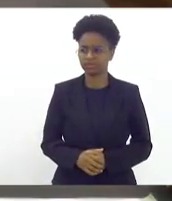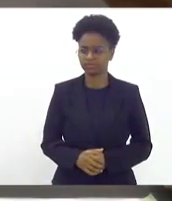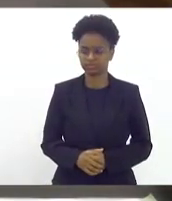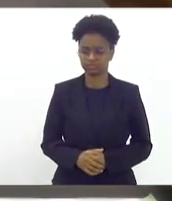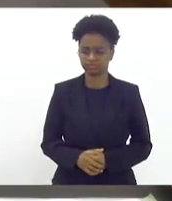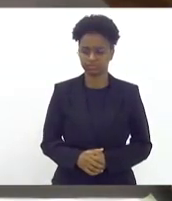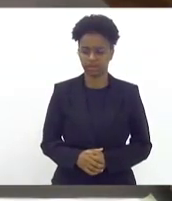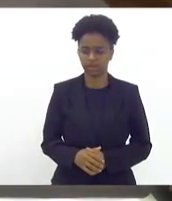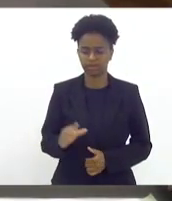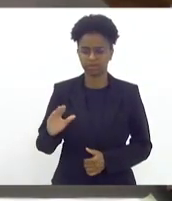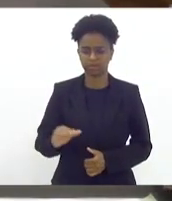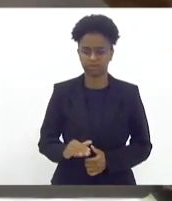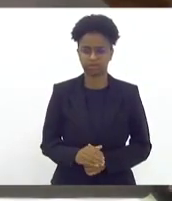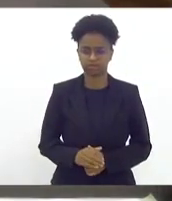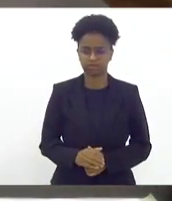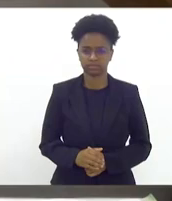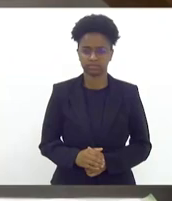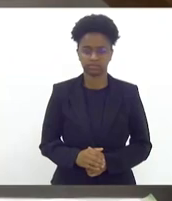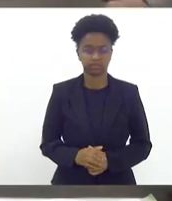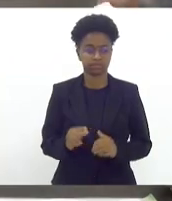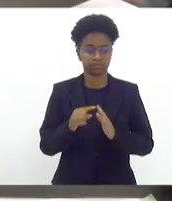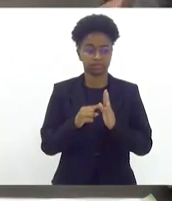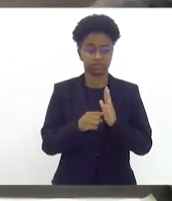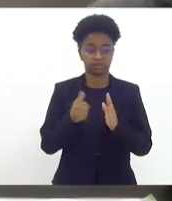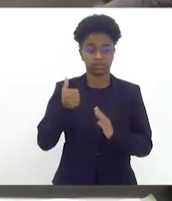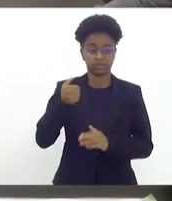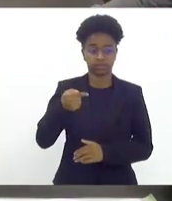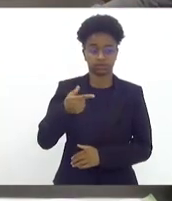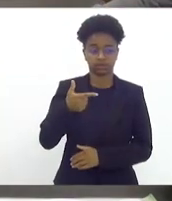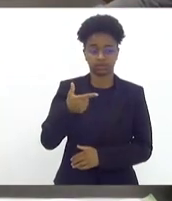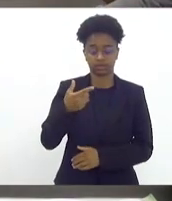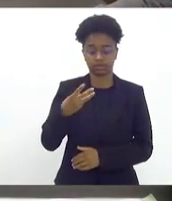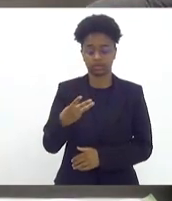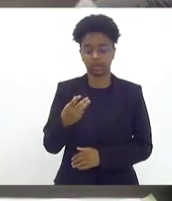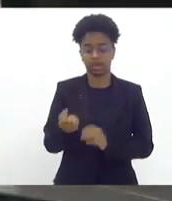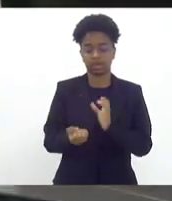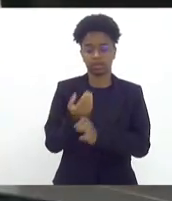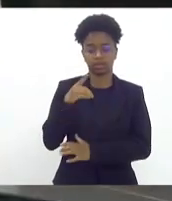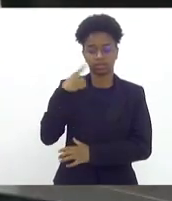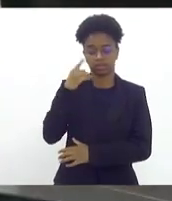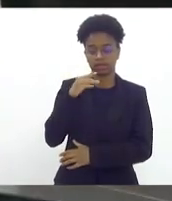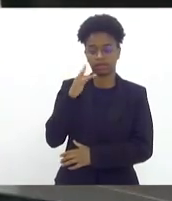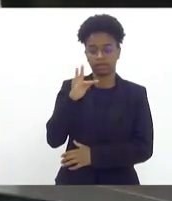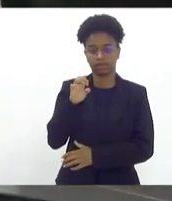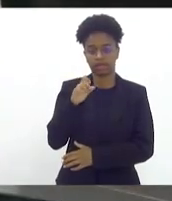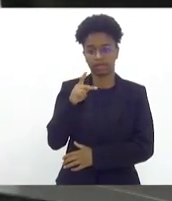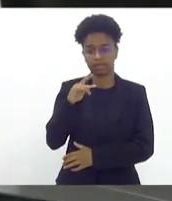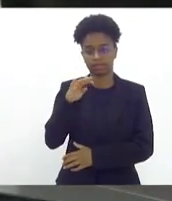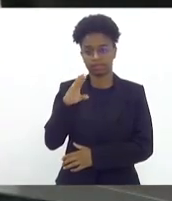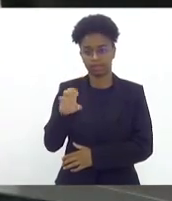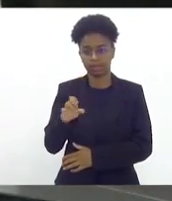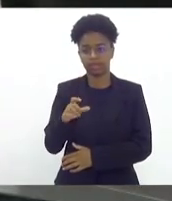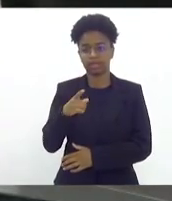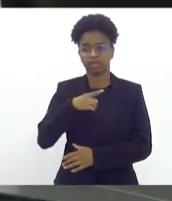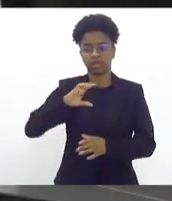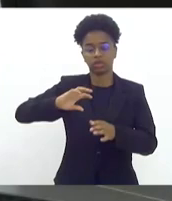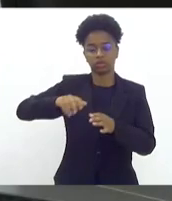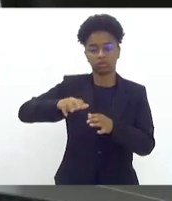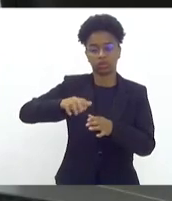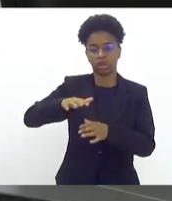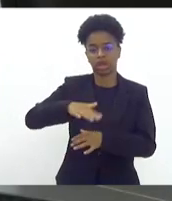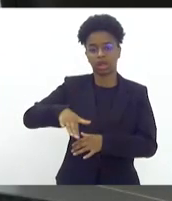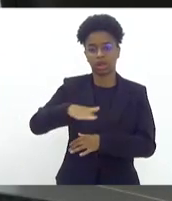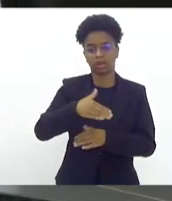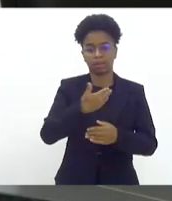29 da pauta, o PL 417-23, de autoria do deputado Jorge Felipe Neto, que autoriza a colocação de torneiras de água potável em ambientes públicos destinadas